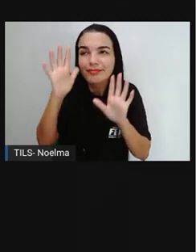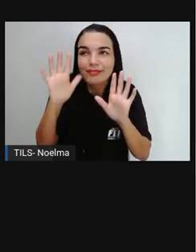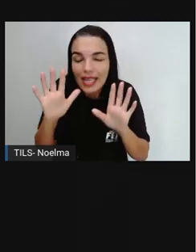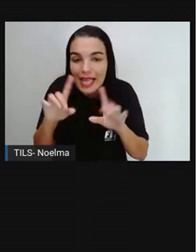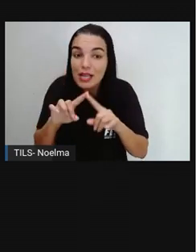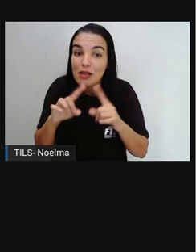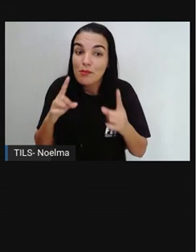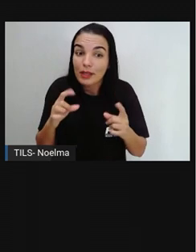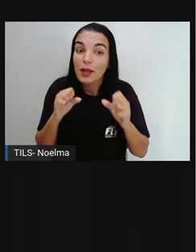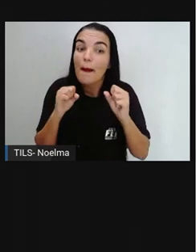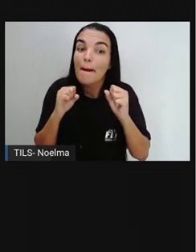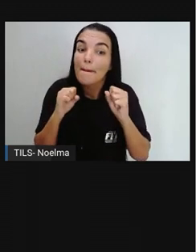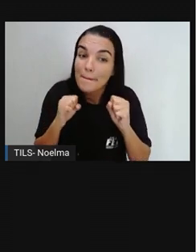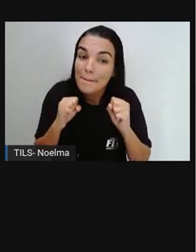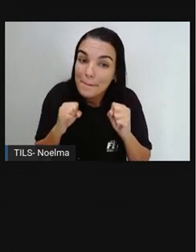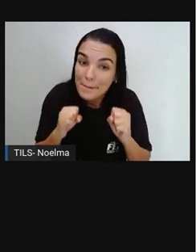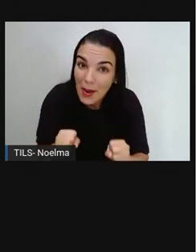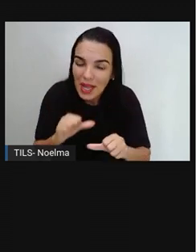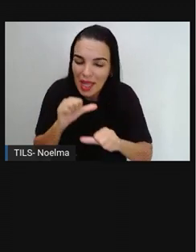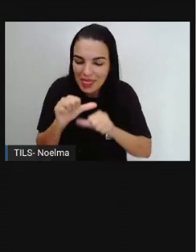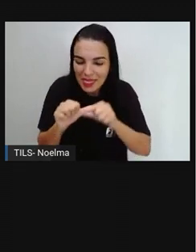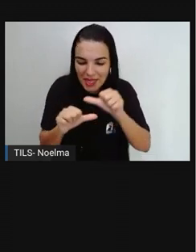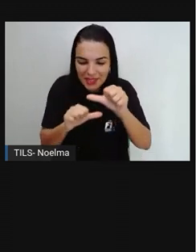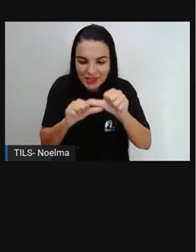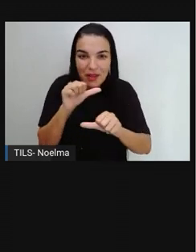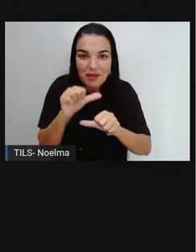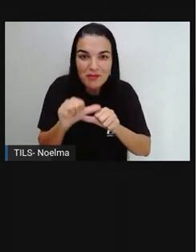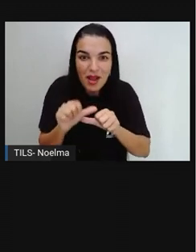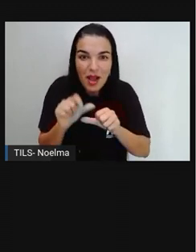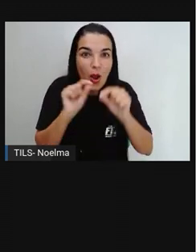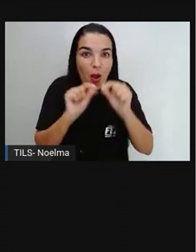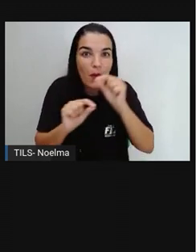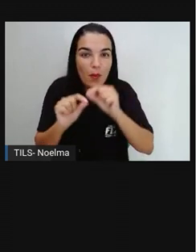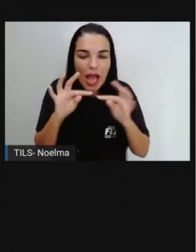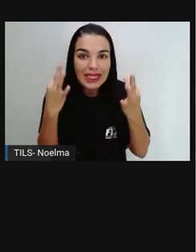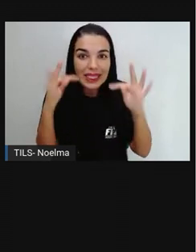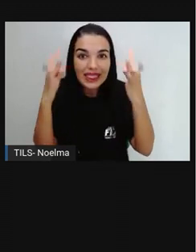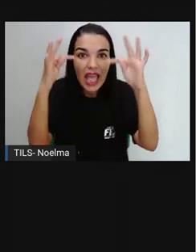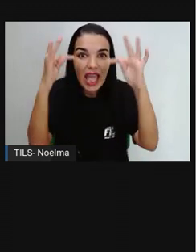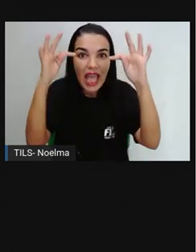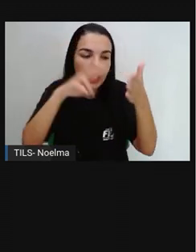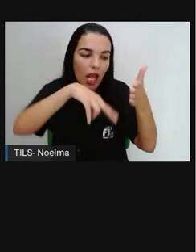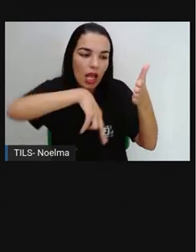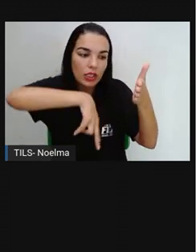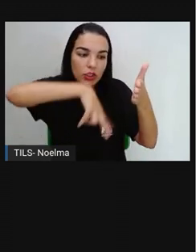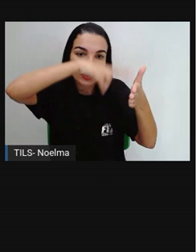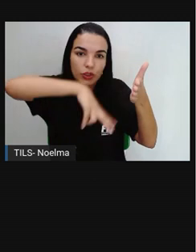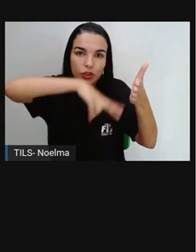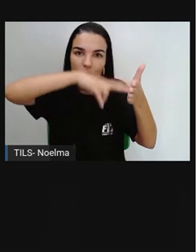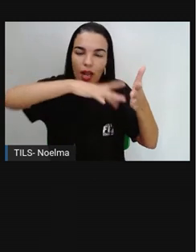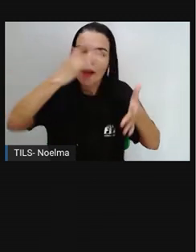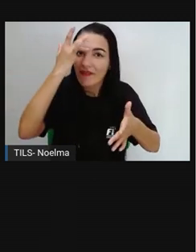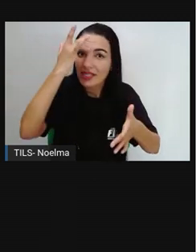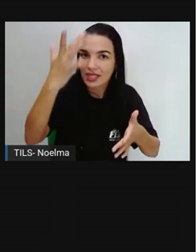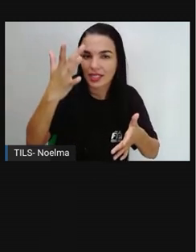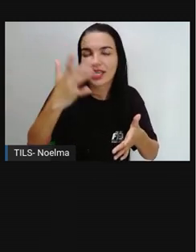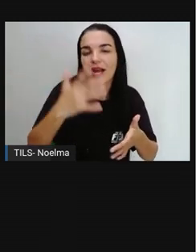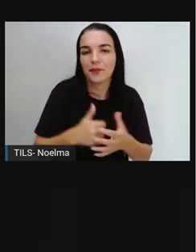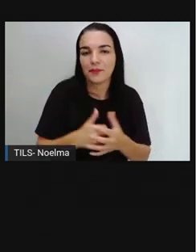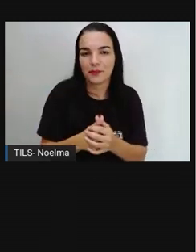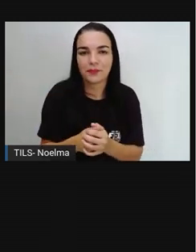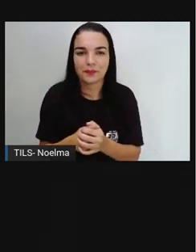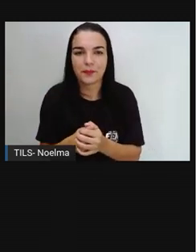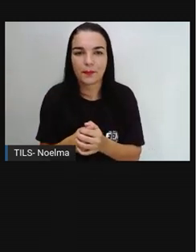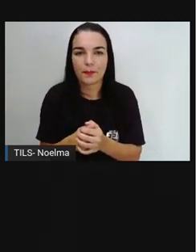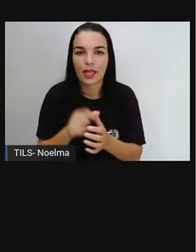pode transformar essa inconsciência em uma técnica, uma ferramenta para facilitar a nossa leitura.